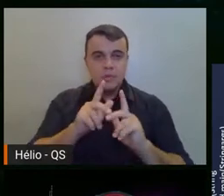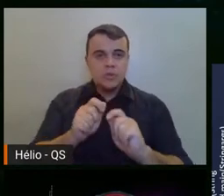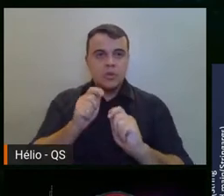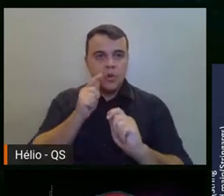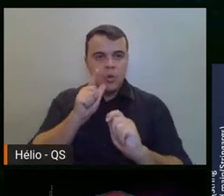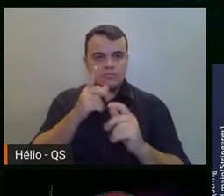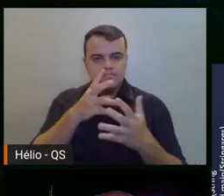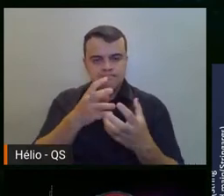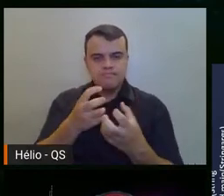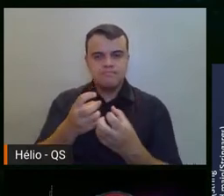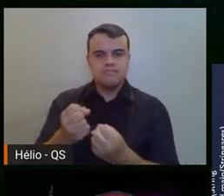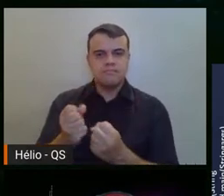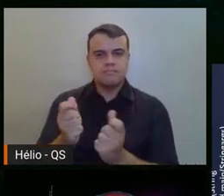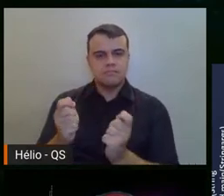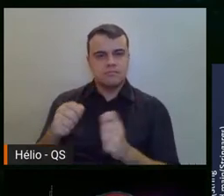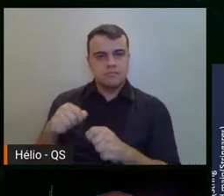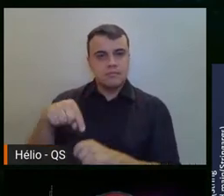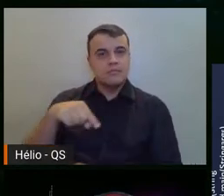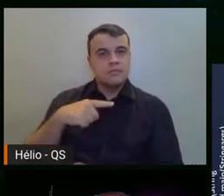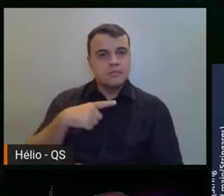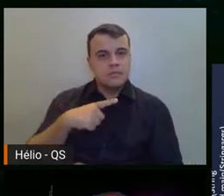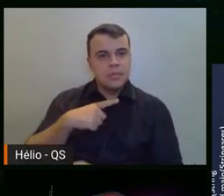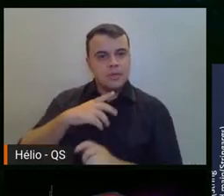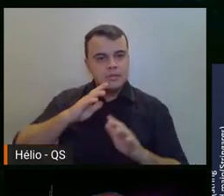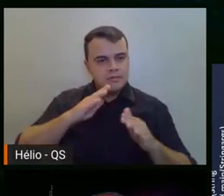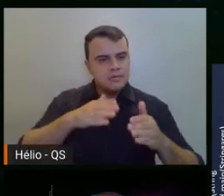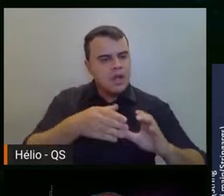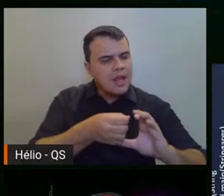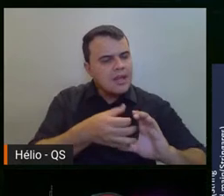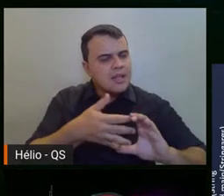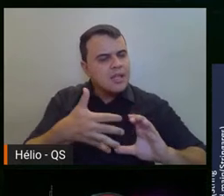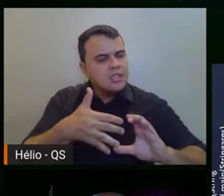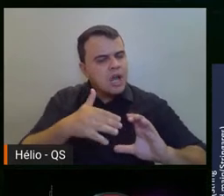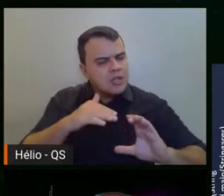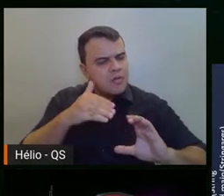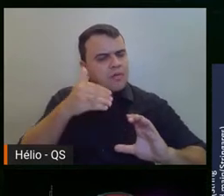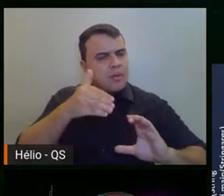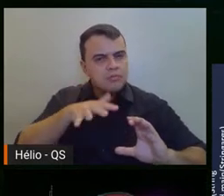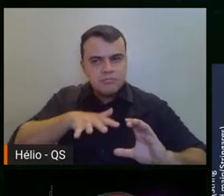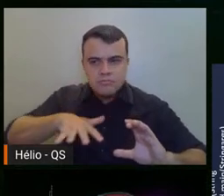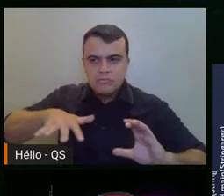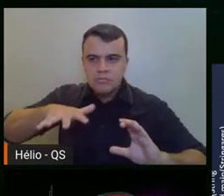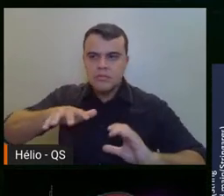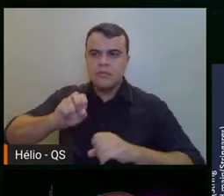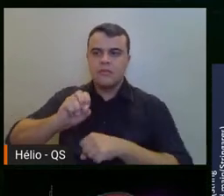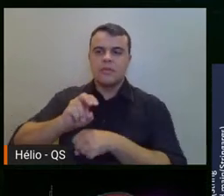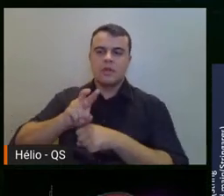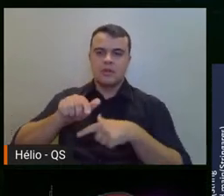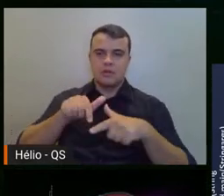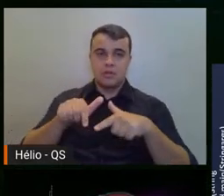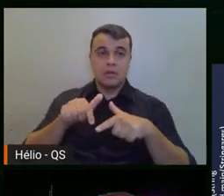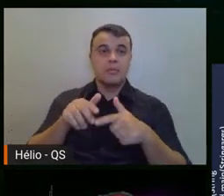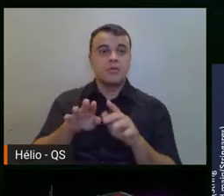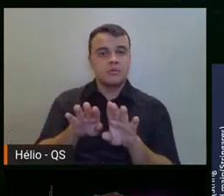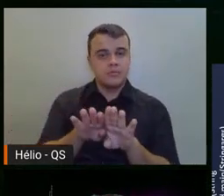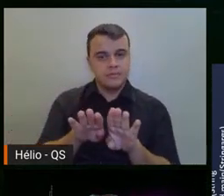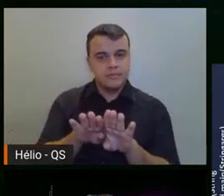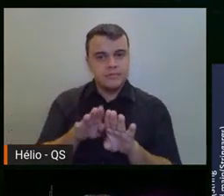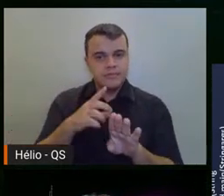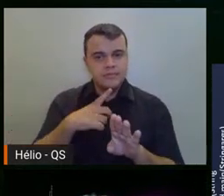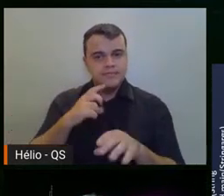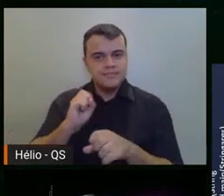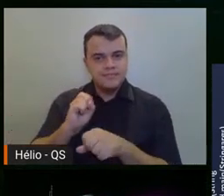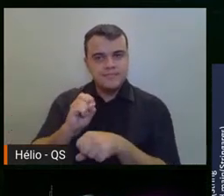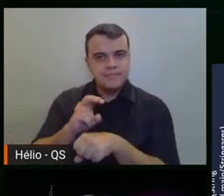uma imersão dentro de uma de uma steck de desenvolvimento que te posiciona para o mercado de trabalho né e obviamente tem as